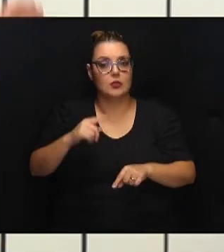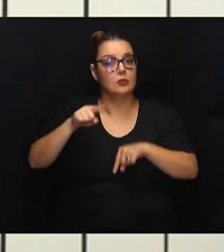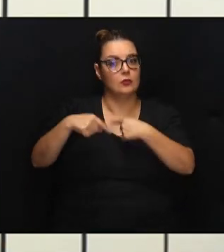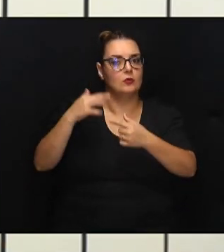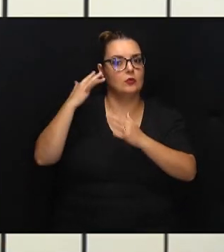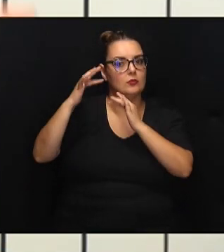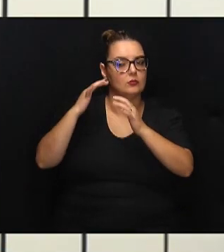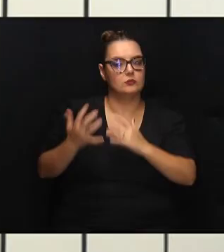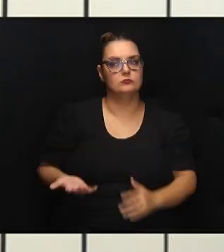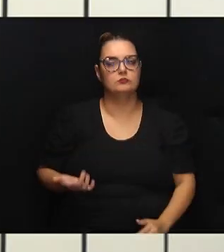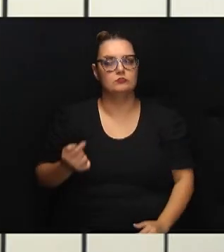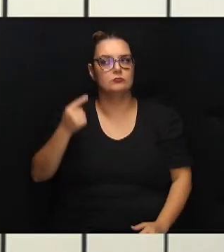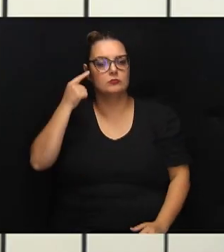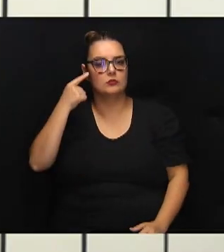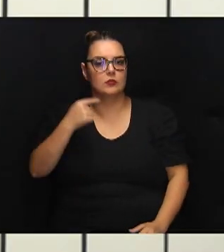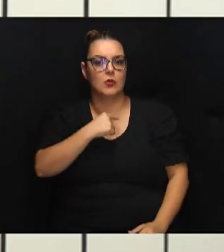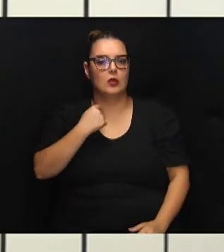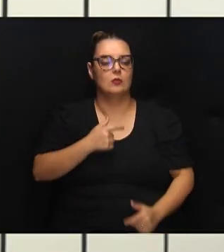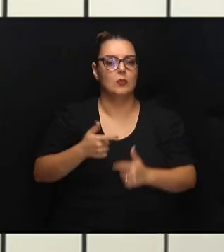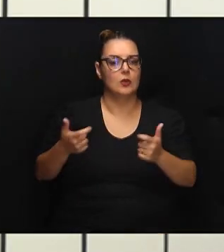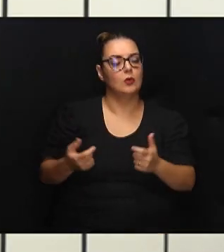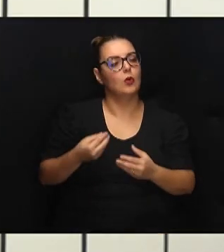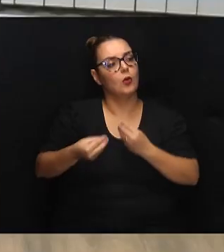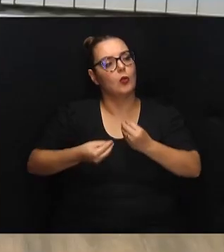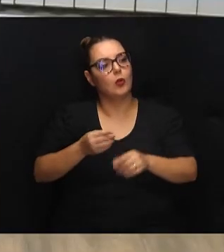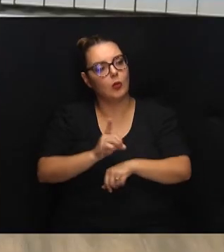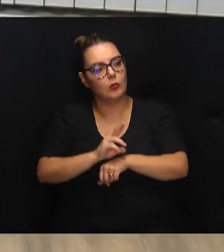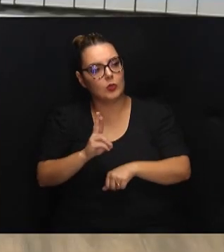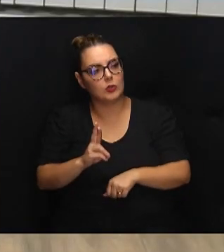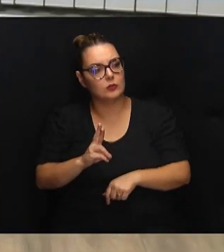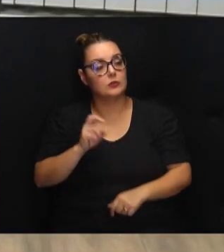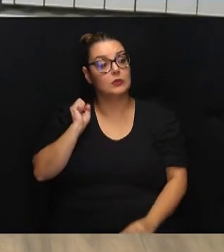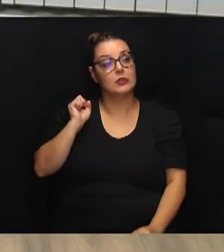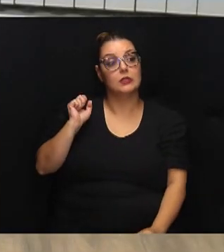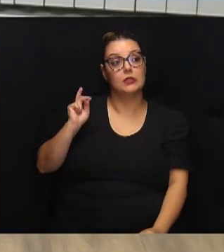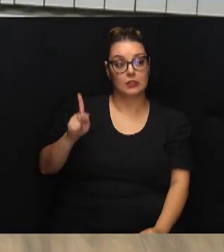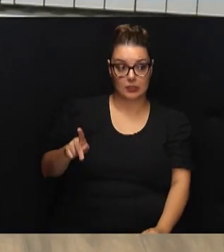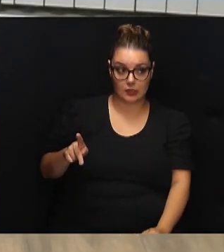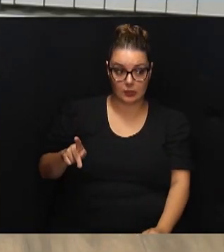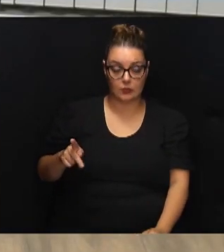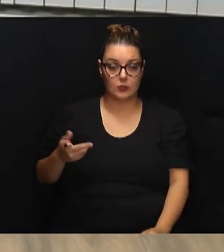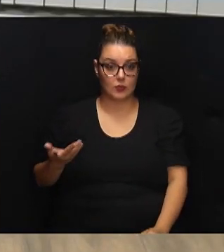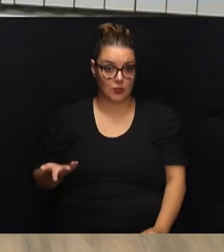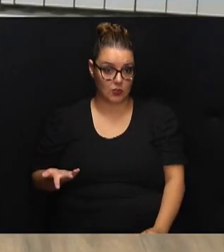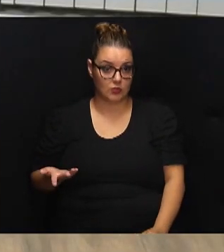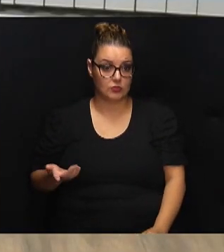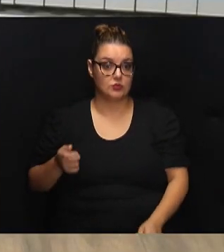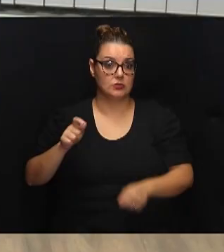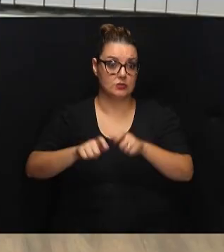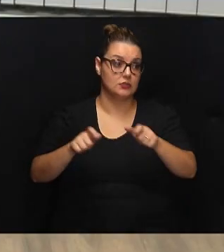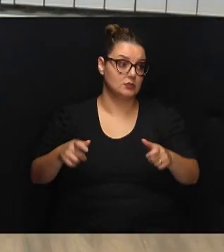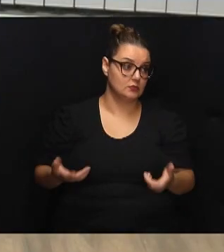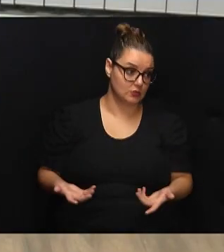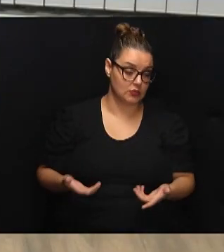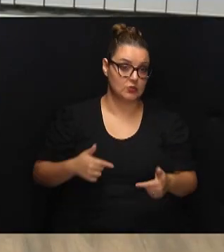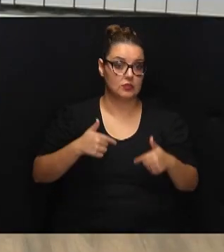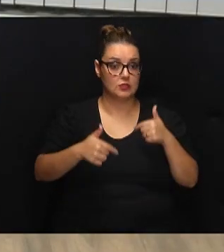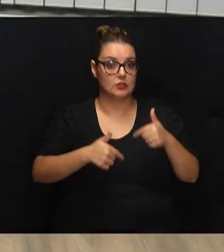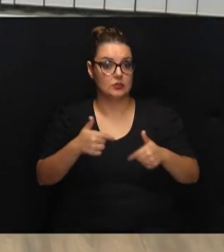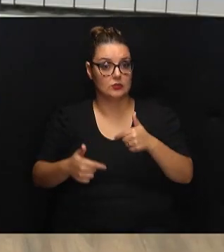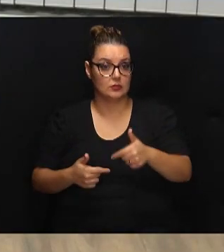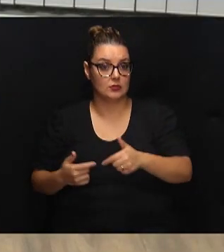longo prazo, como é que fica, doutora, a questão da aposentadoria, né, dessas pessoas que trabalham